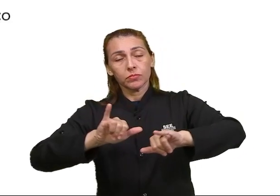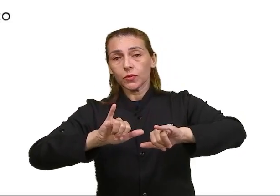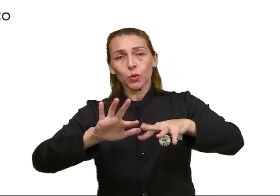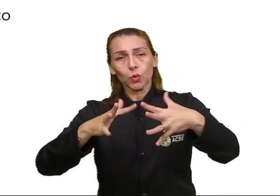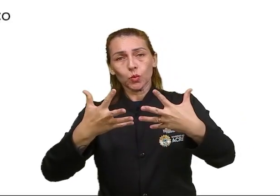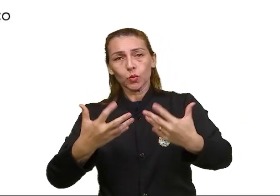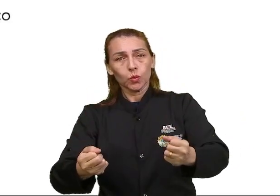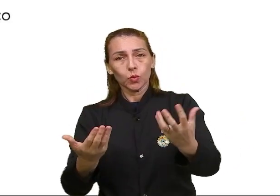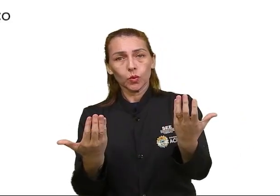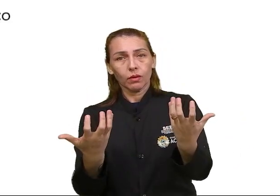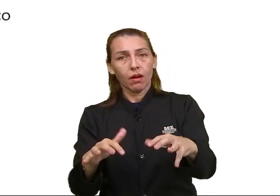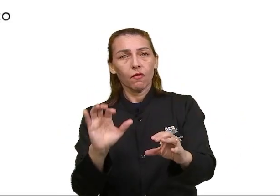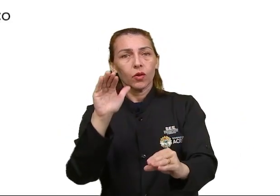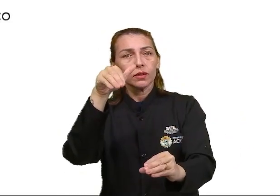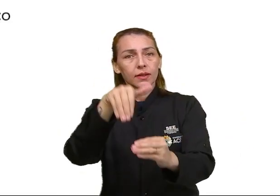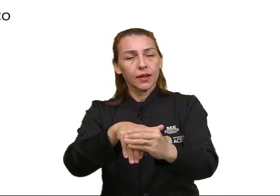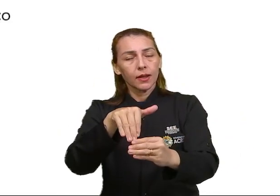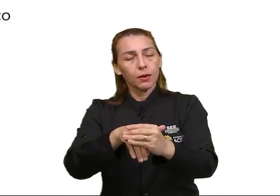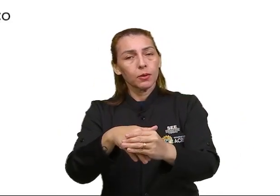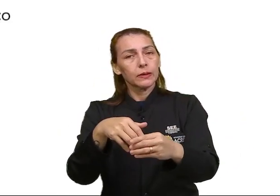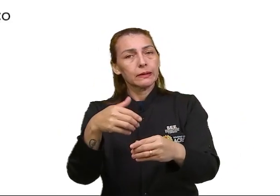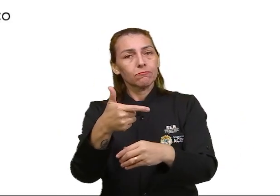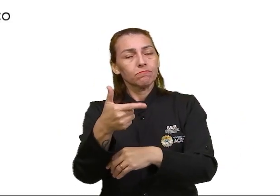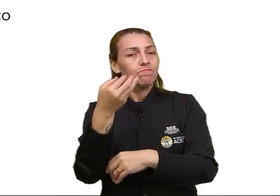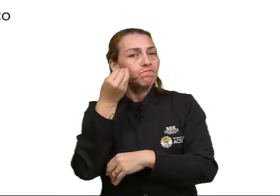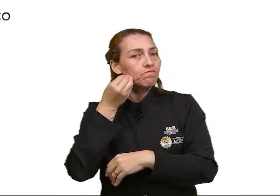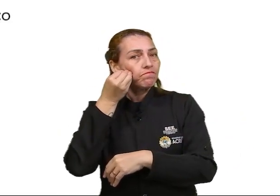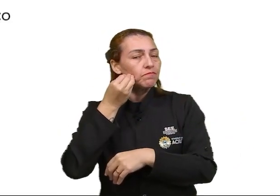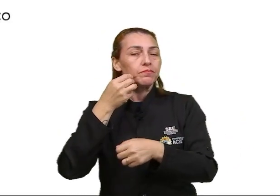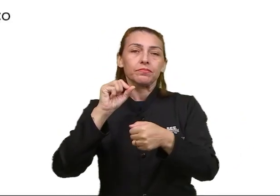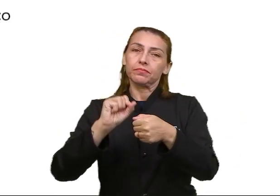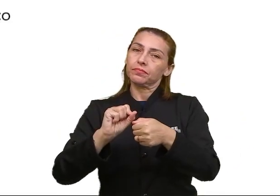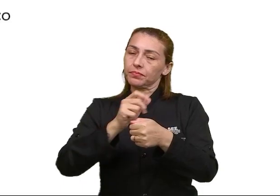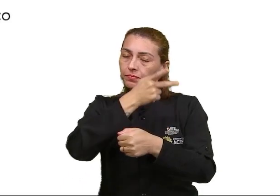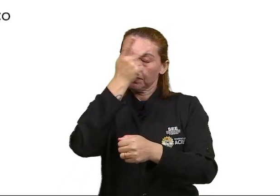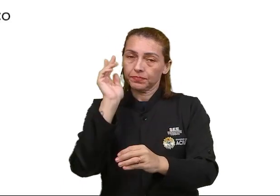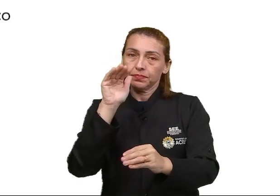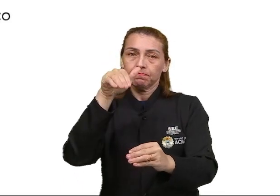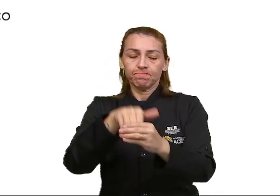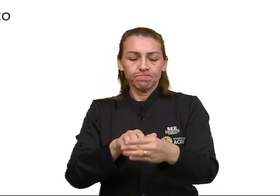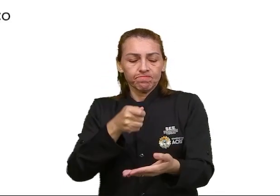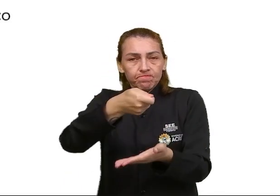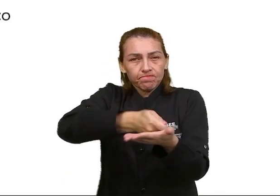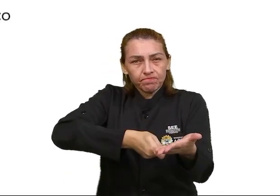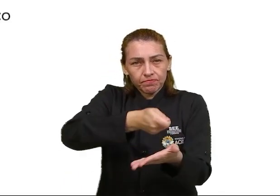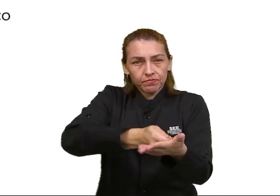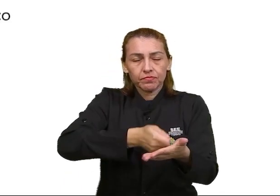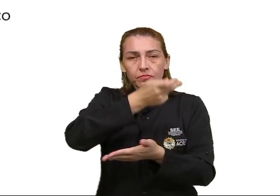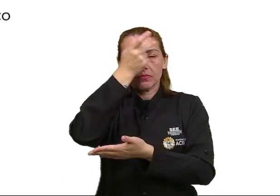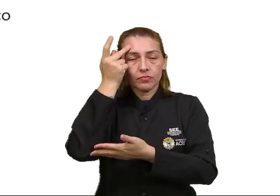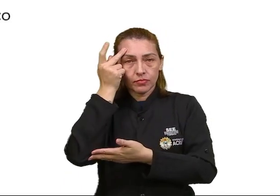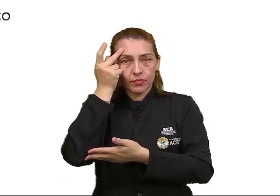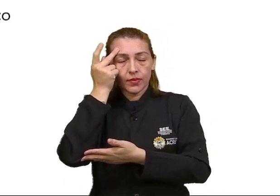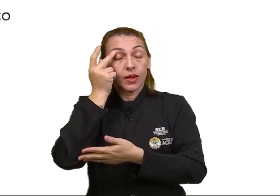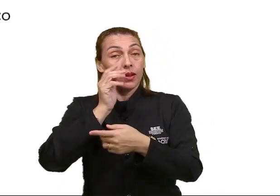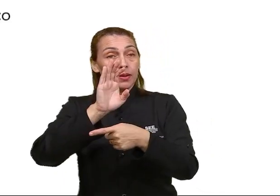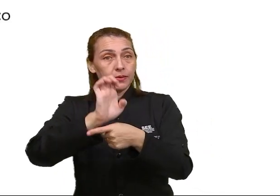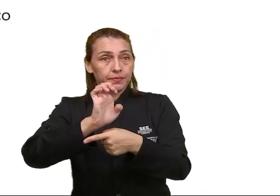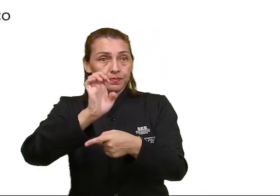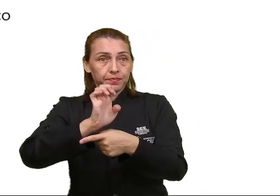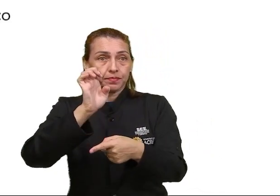eles não estão tentando fazer com que a pessoa vote, eles estão impondo o voto àquela pessoa. E a letra